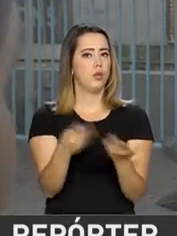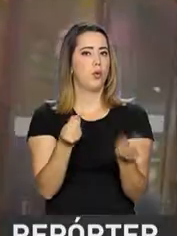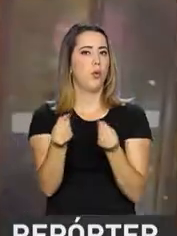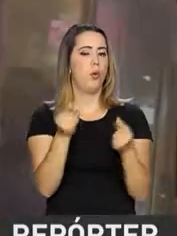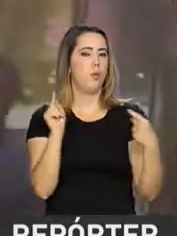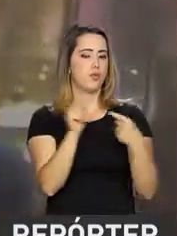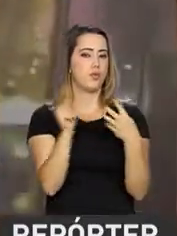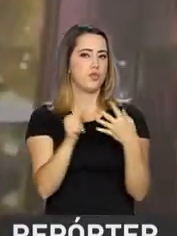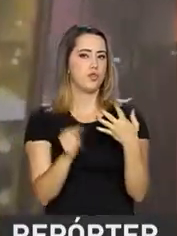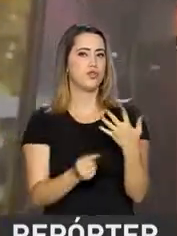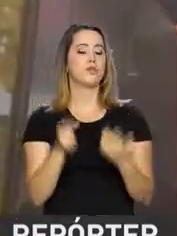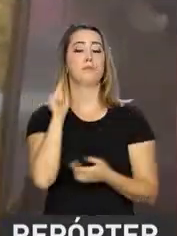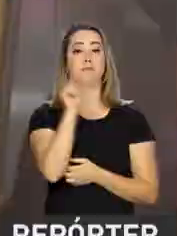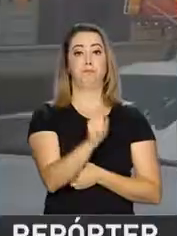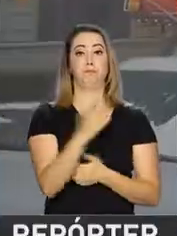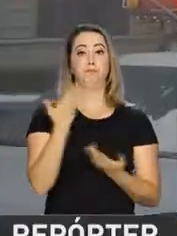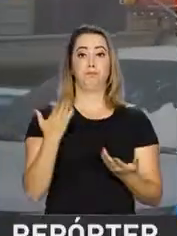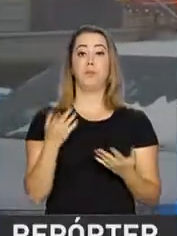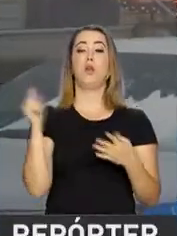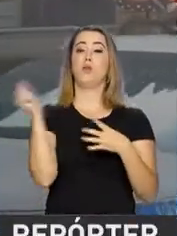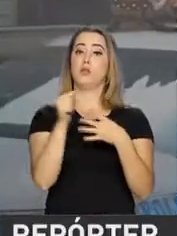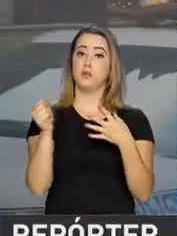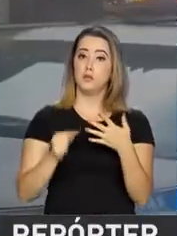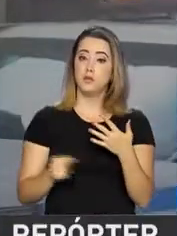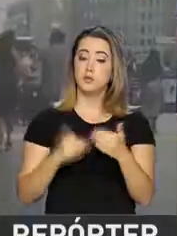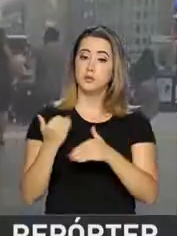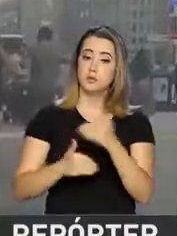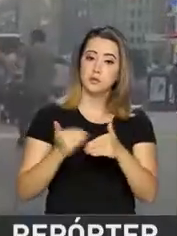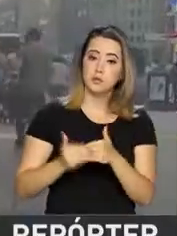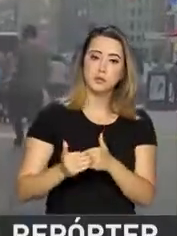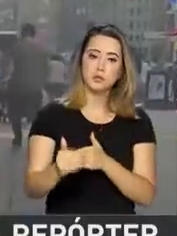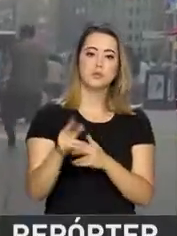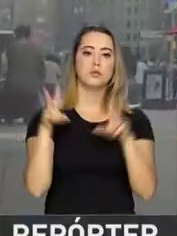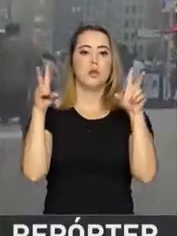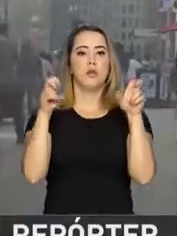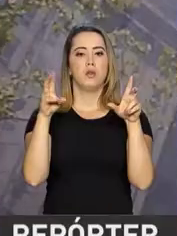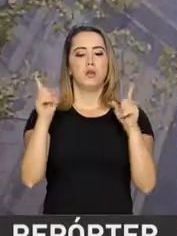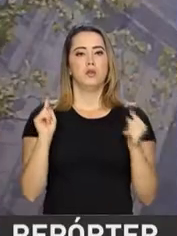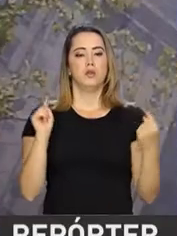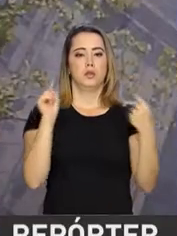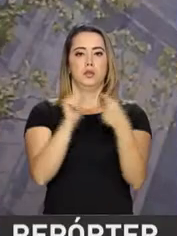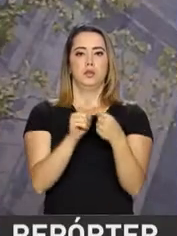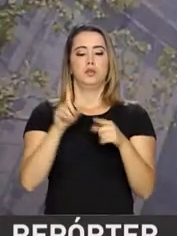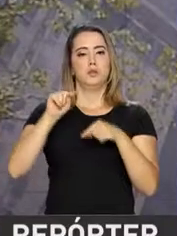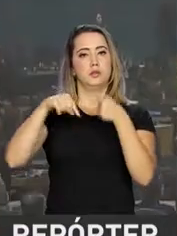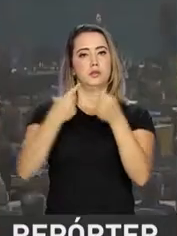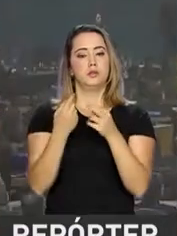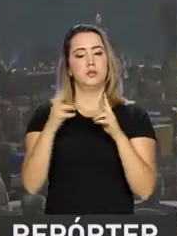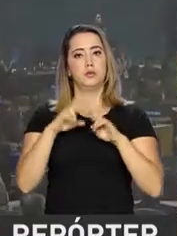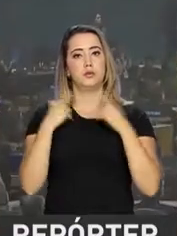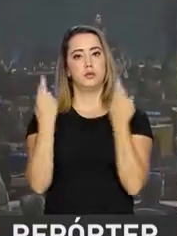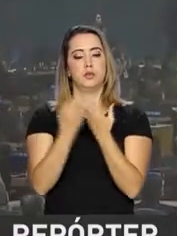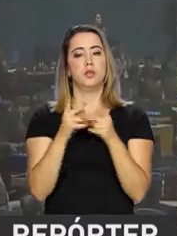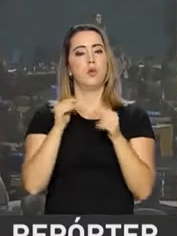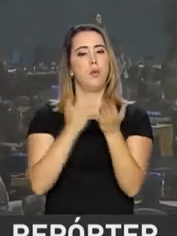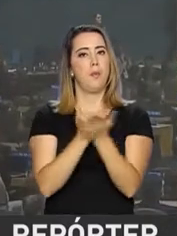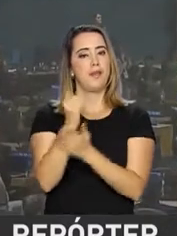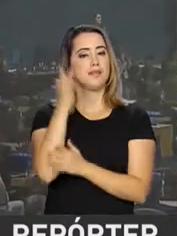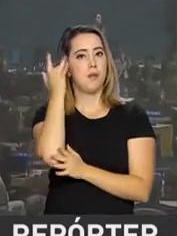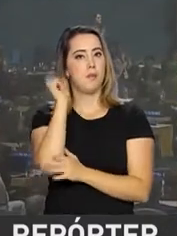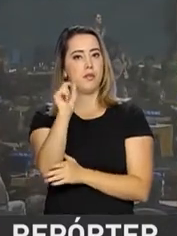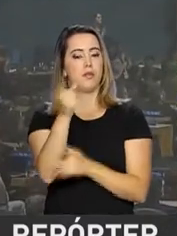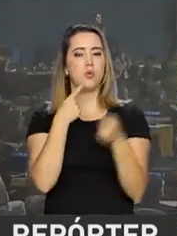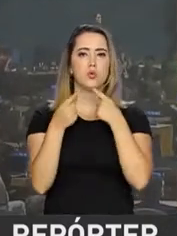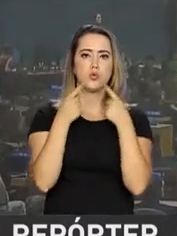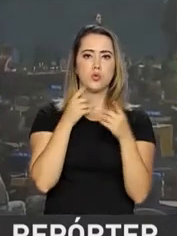objetivos e os objetivos do desenvolvimento sustentável devem ser um dos temas centrais da próxima assembleia geral que começa amanhã com